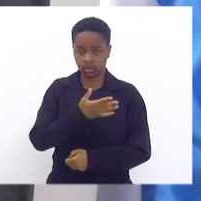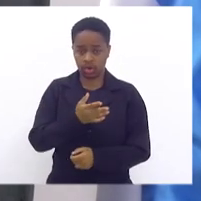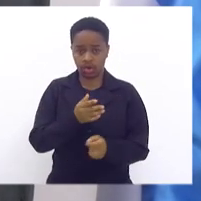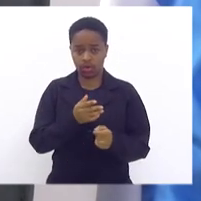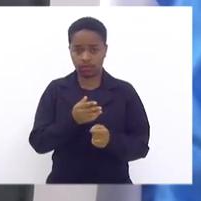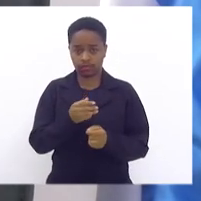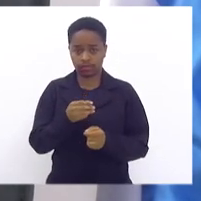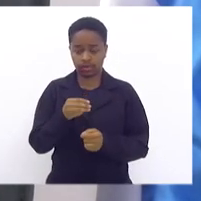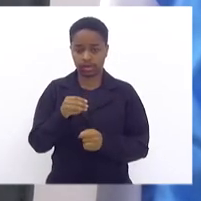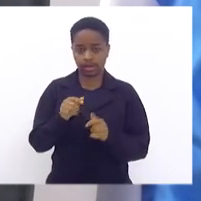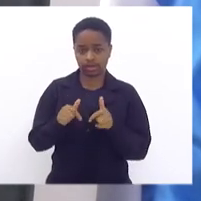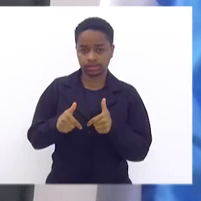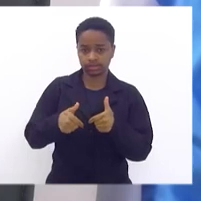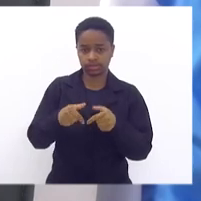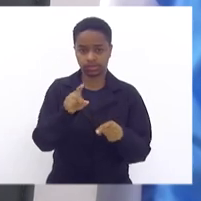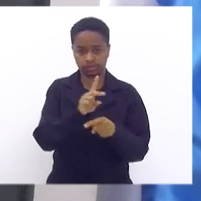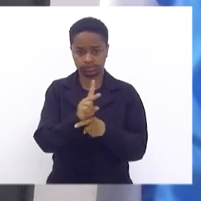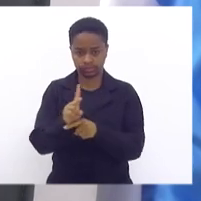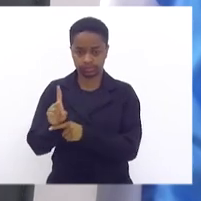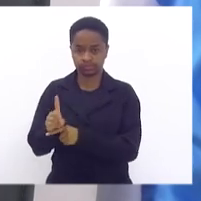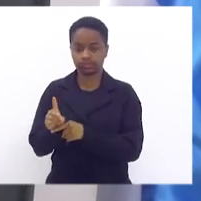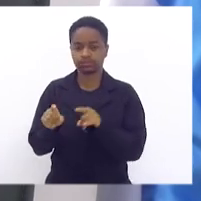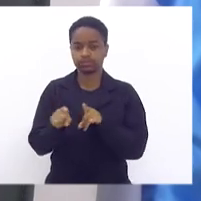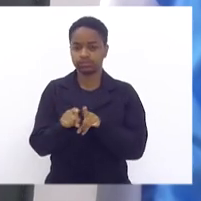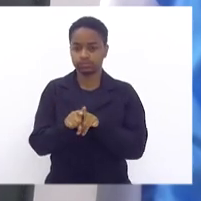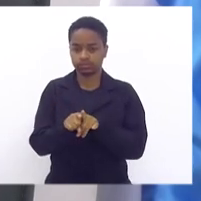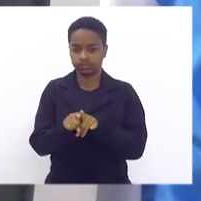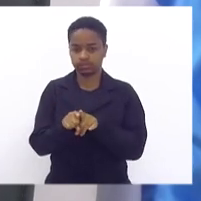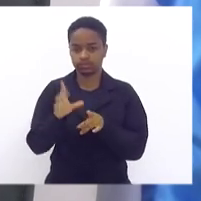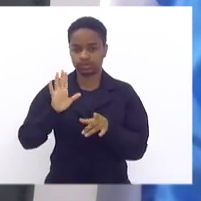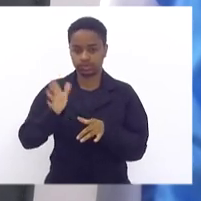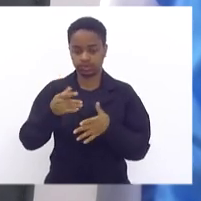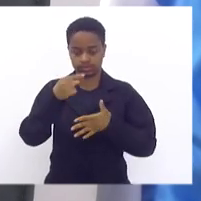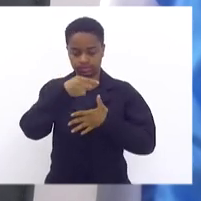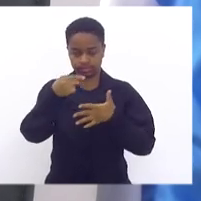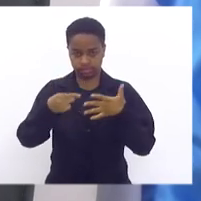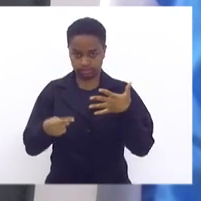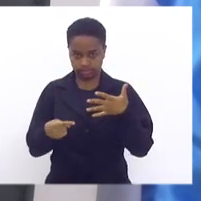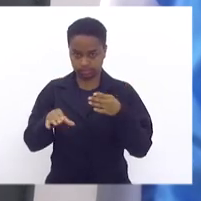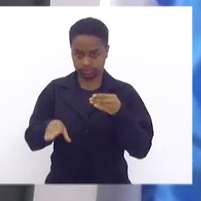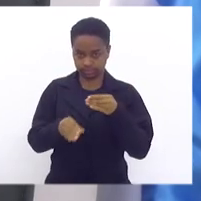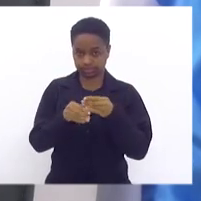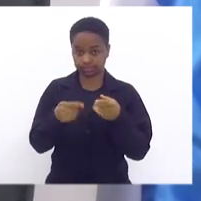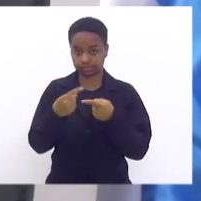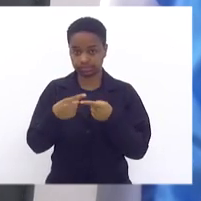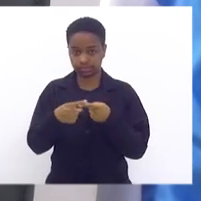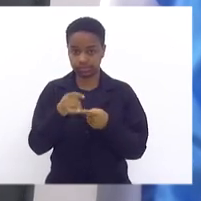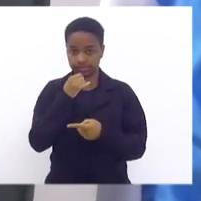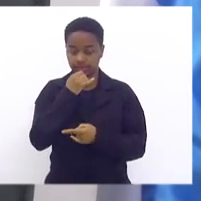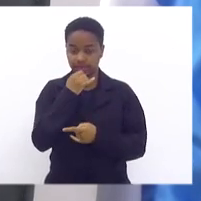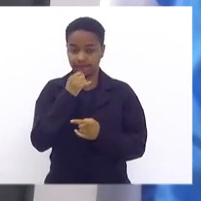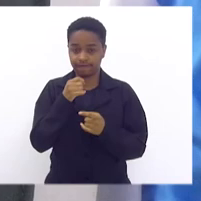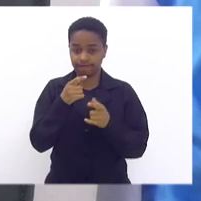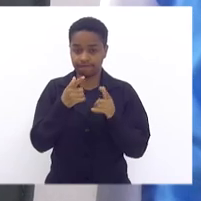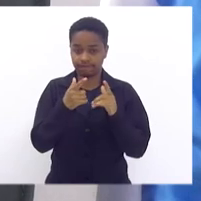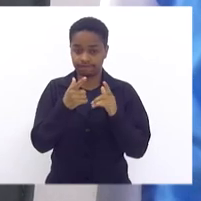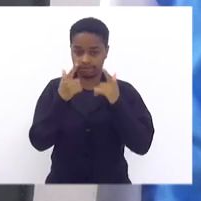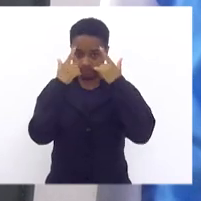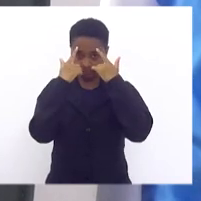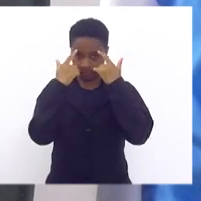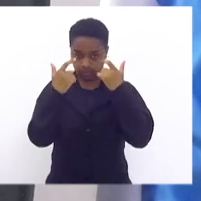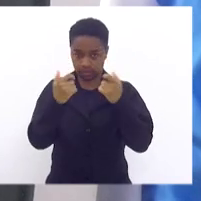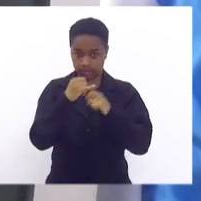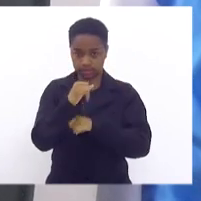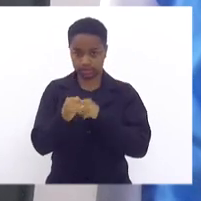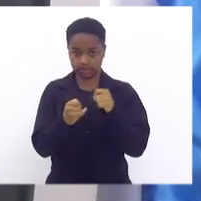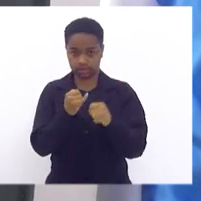medida protetiva, além das elencadas ali. Porque, no caso da violência cibernética,